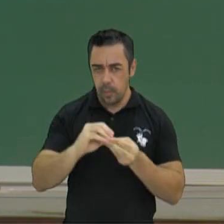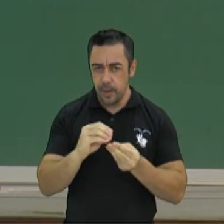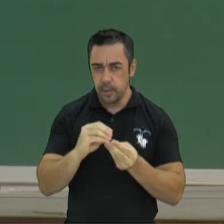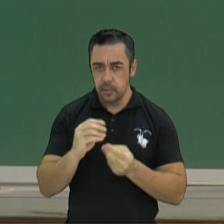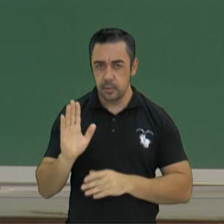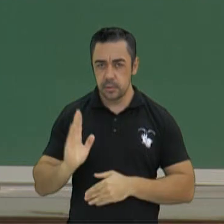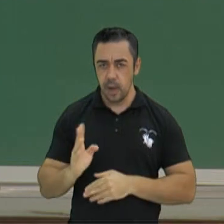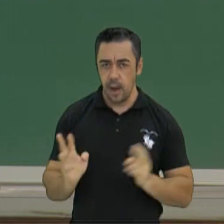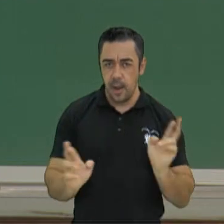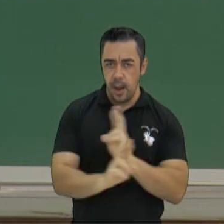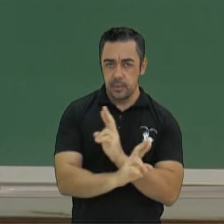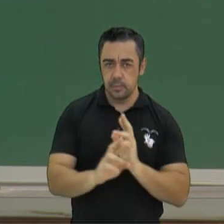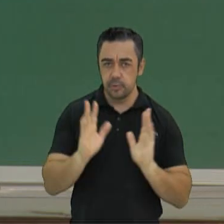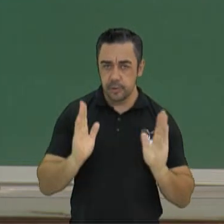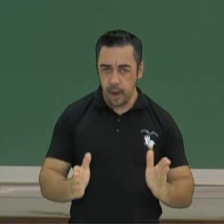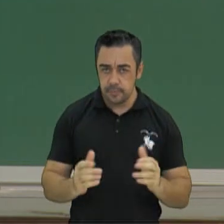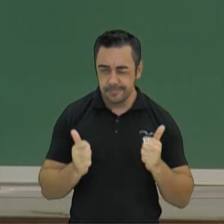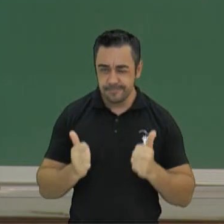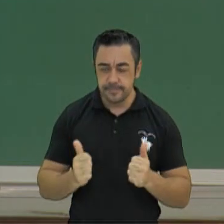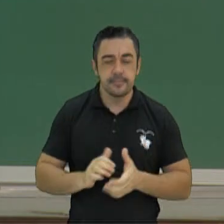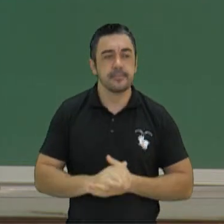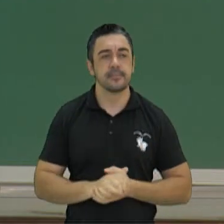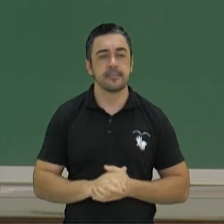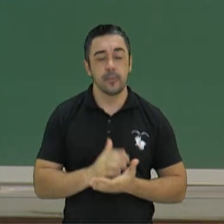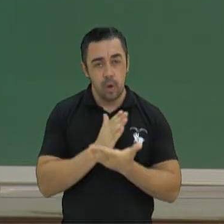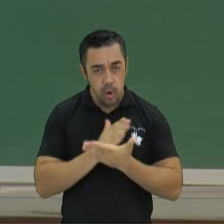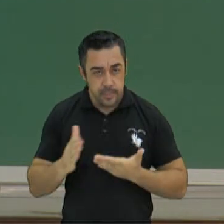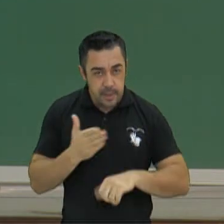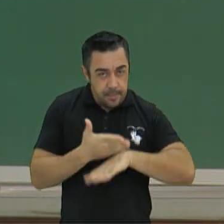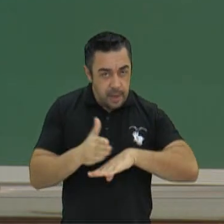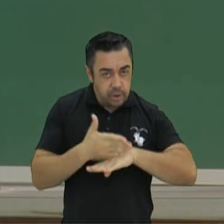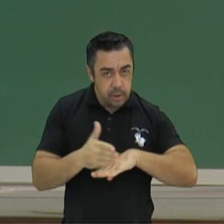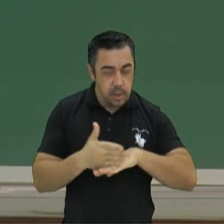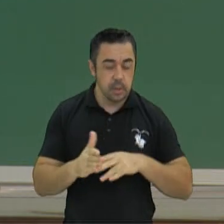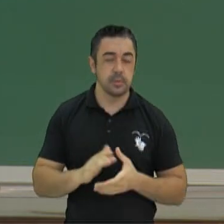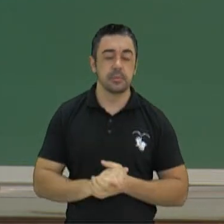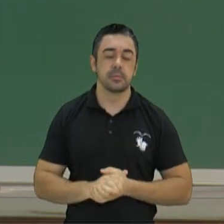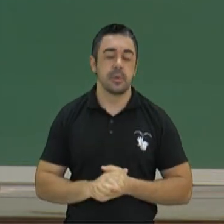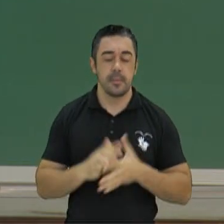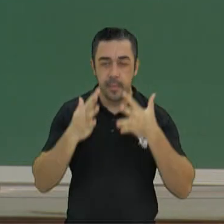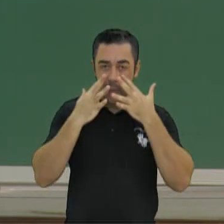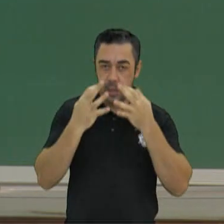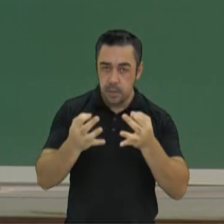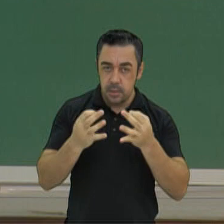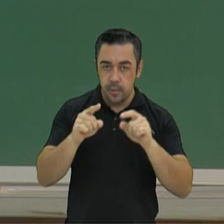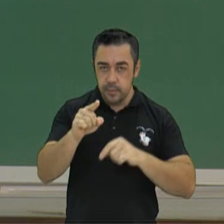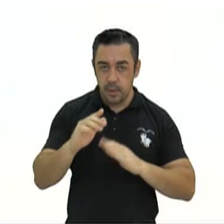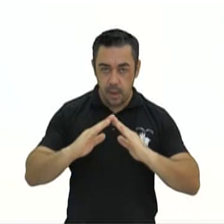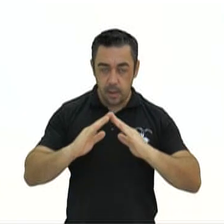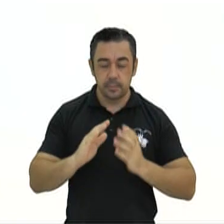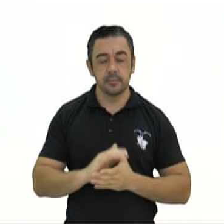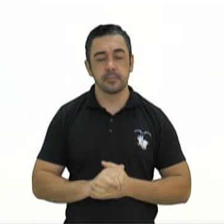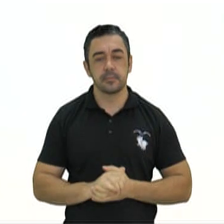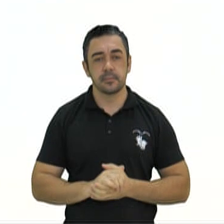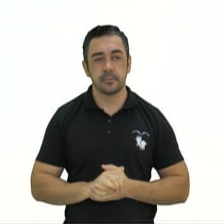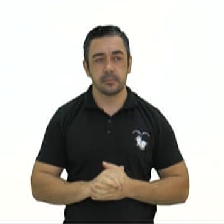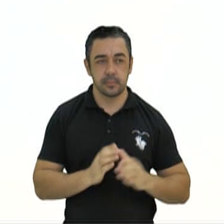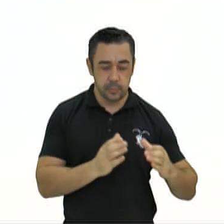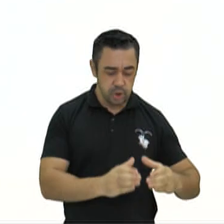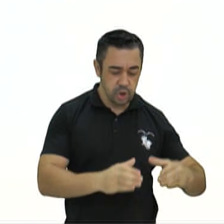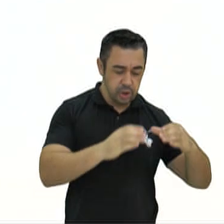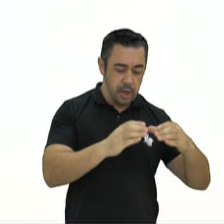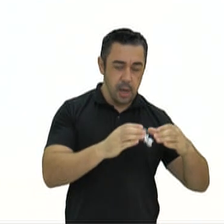relações aí, né? Não é verdade? Então, vamos começar praticando? Então, presta atenção aí em casa. Uma jarra